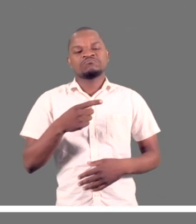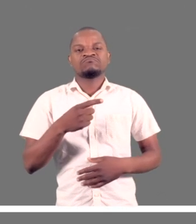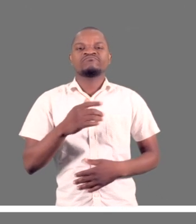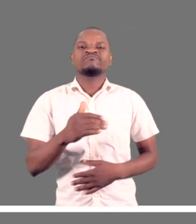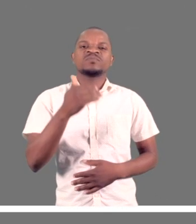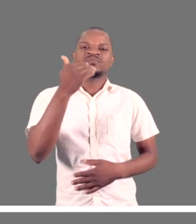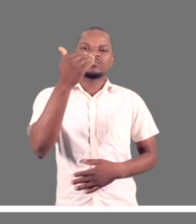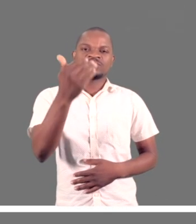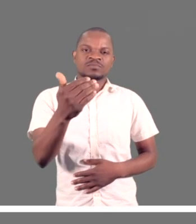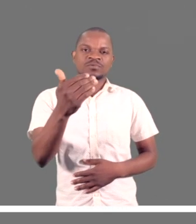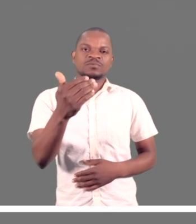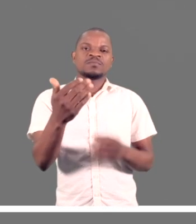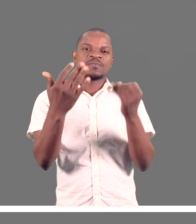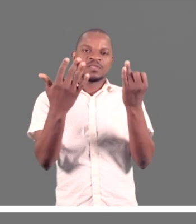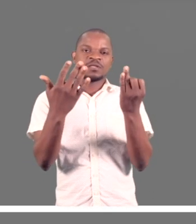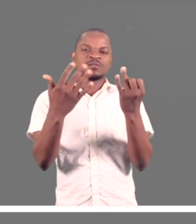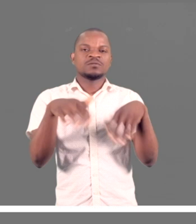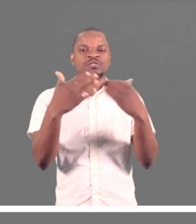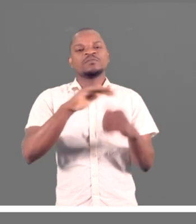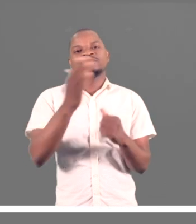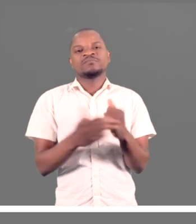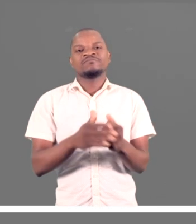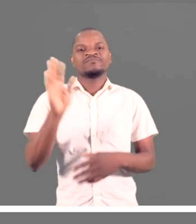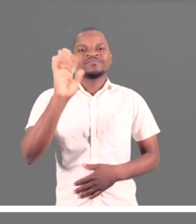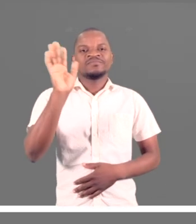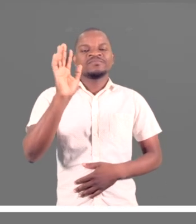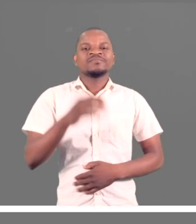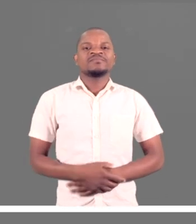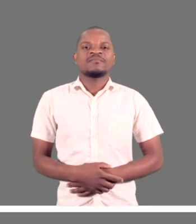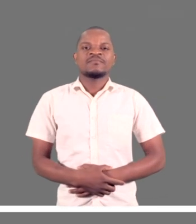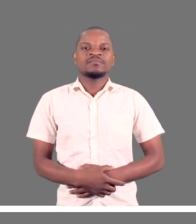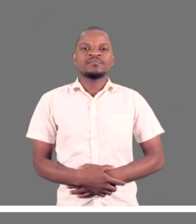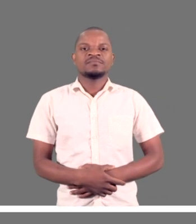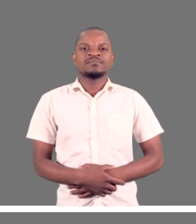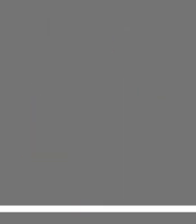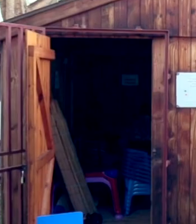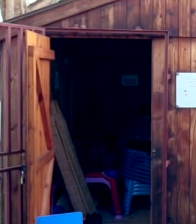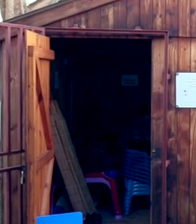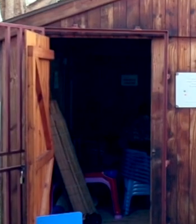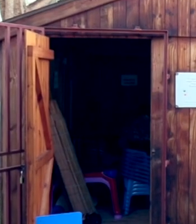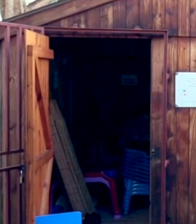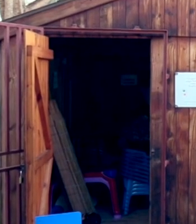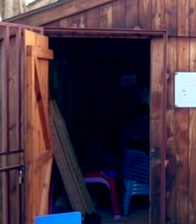Foi bom ter deste lado. Nós voltamos daqui a sete dias. Até lá!